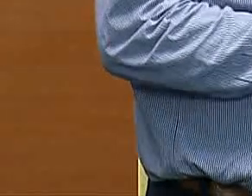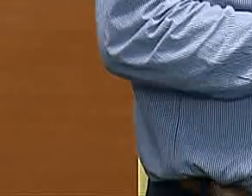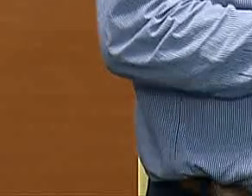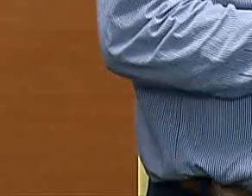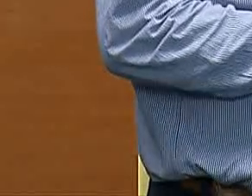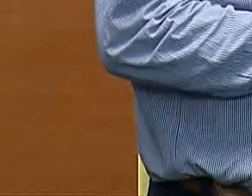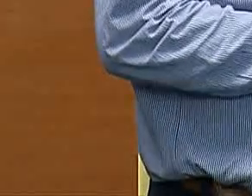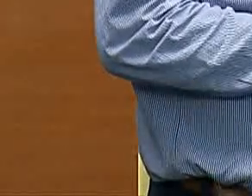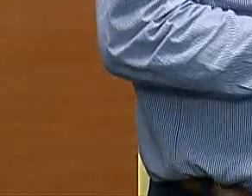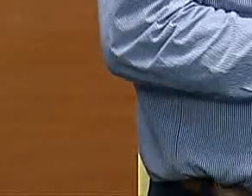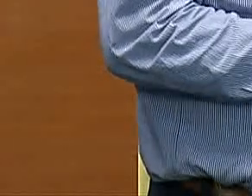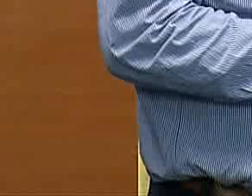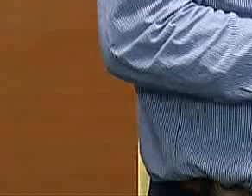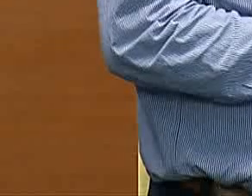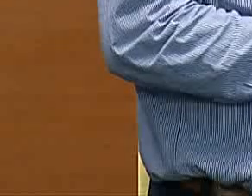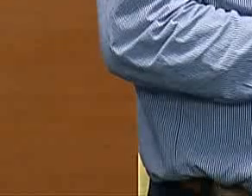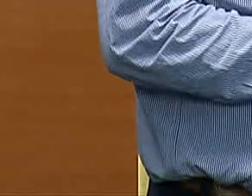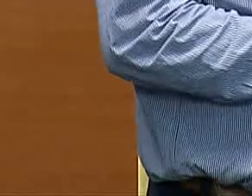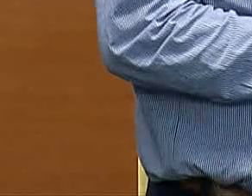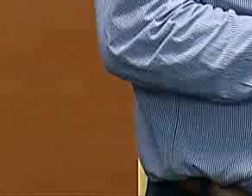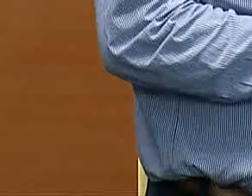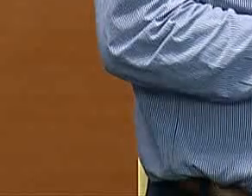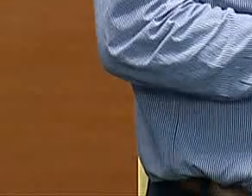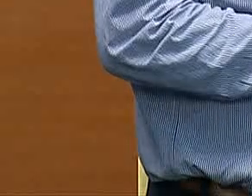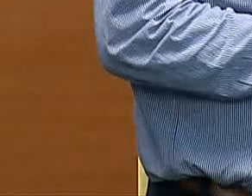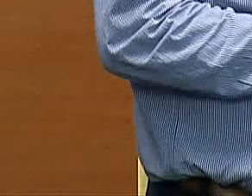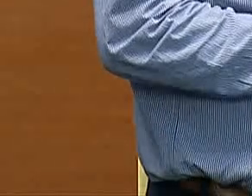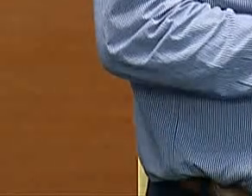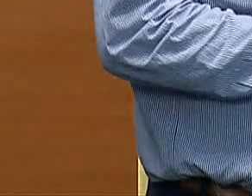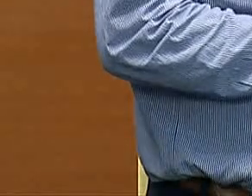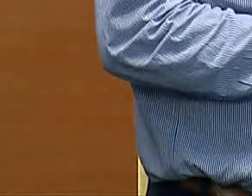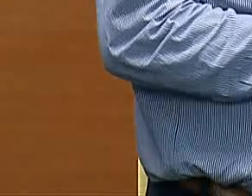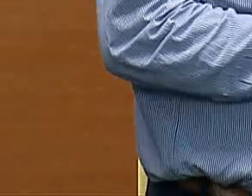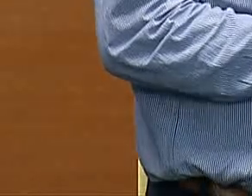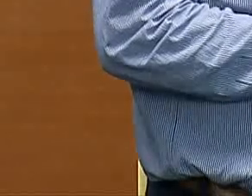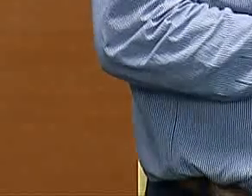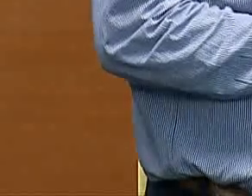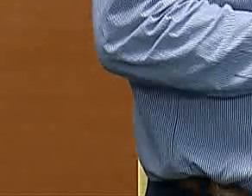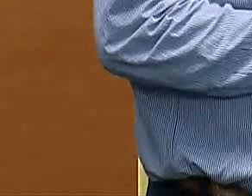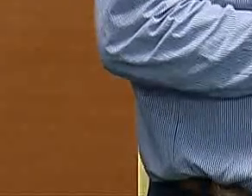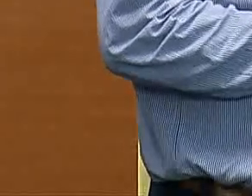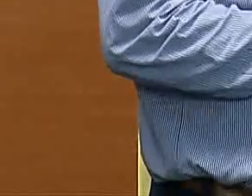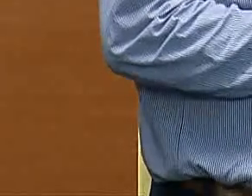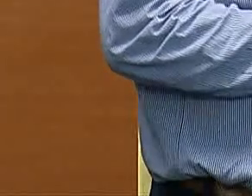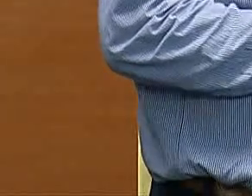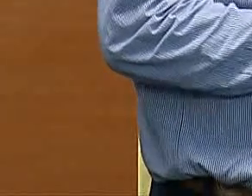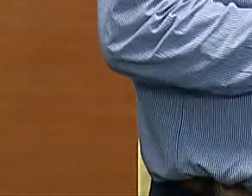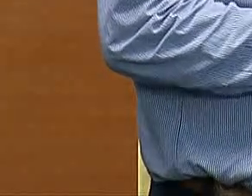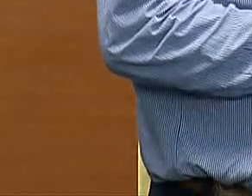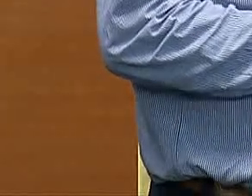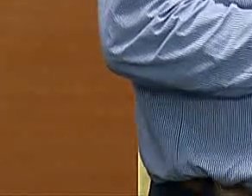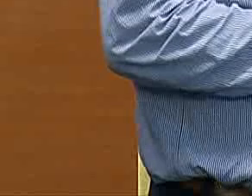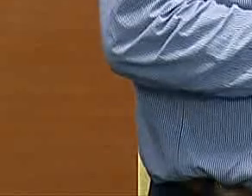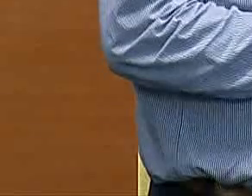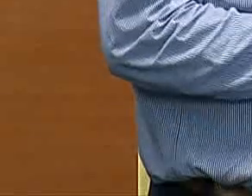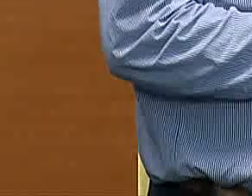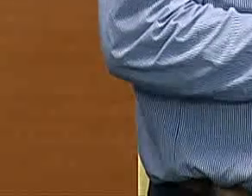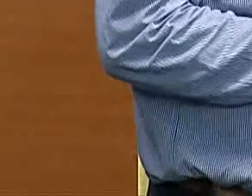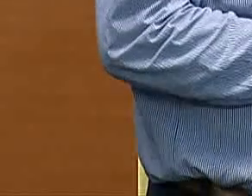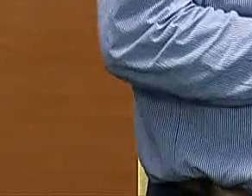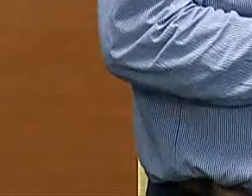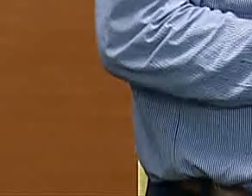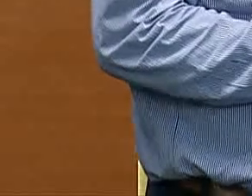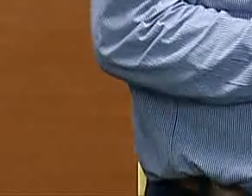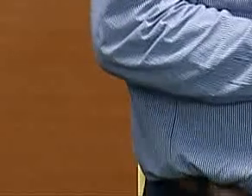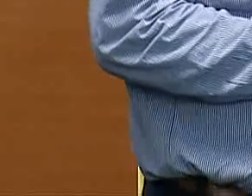esse espírito de gratidão com relação a esse trabalho que você desenvolve. Não só para mim, mas para todos os vereadores e vereadoras que te procuram lá, viu? Então,